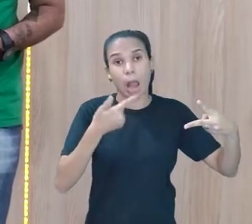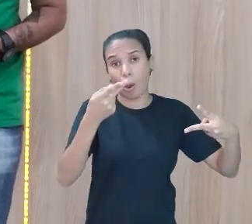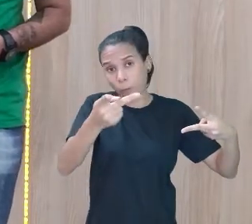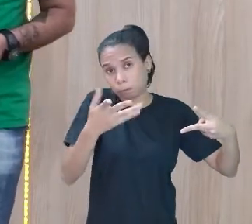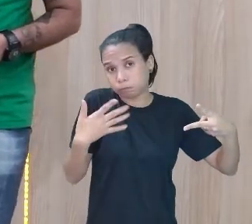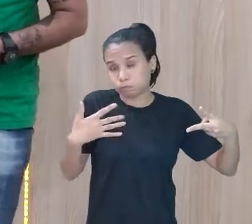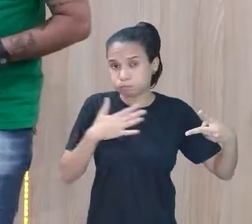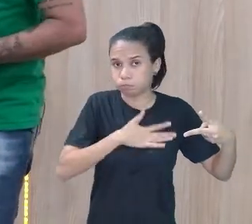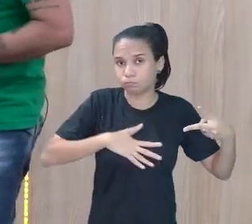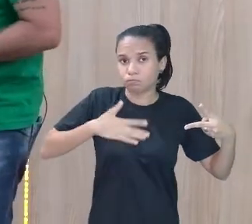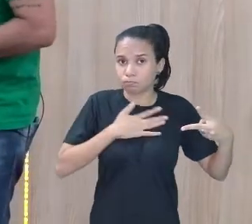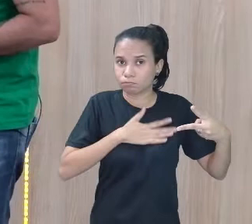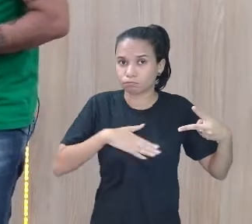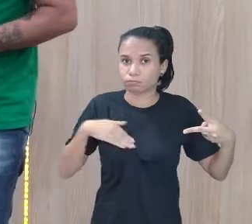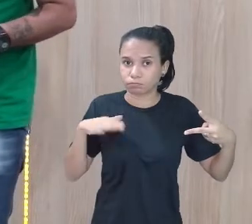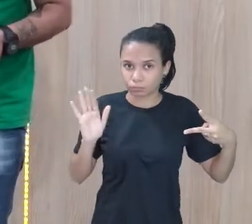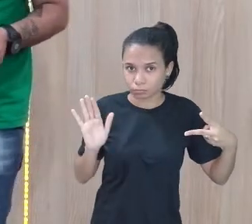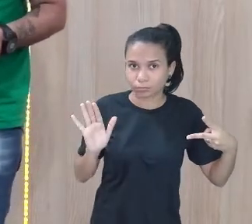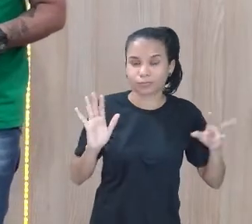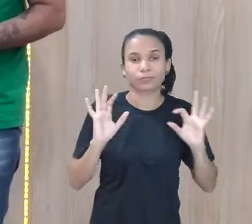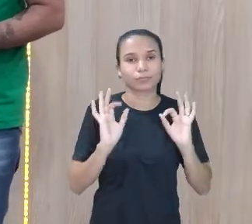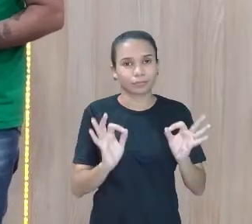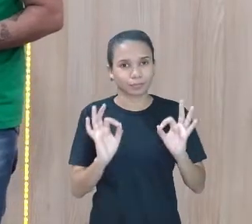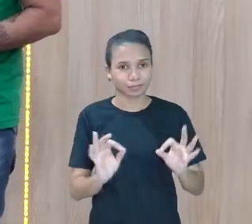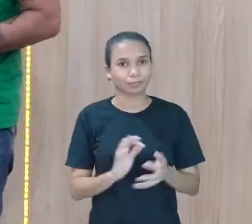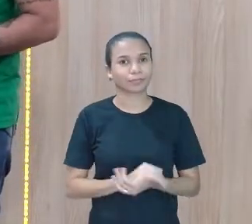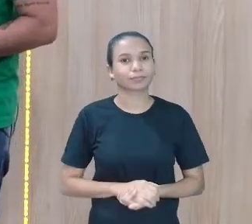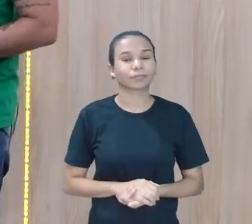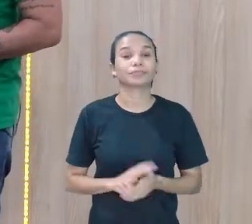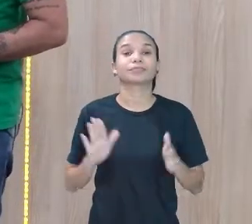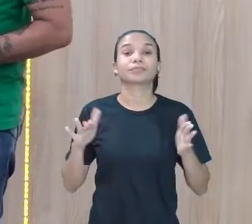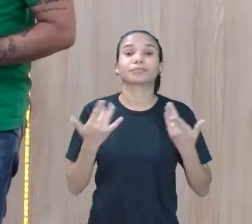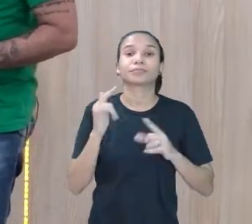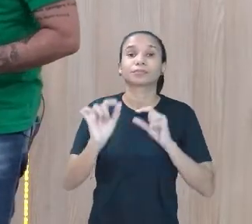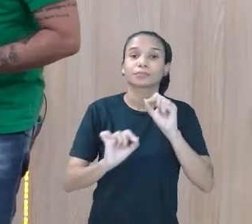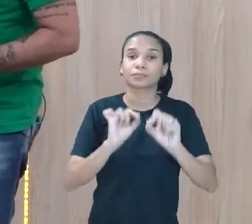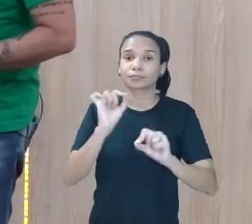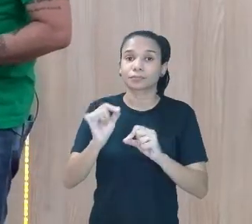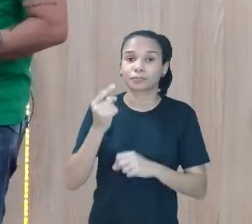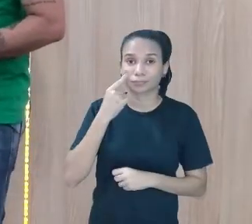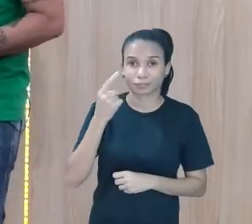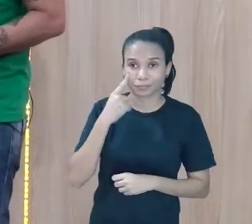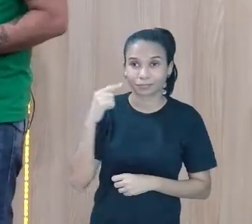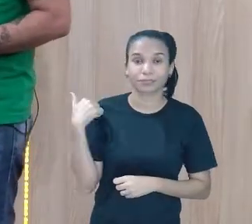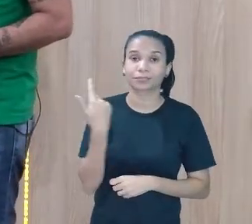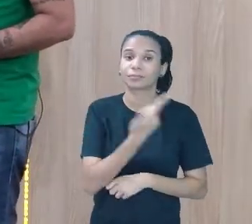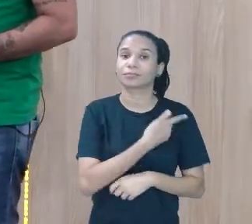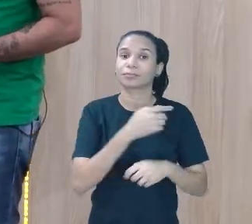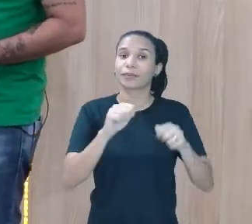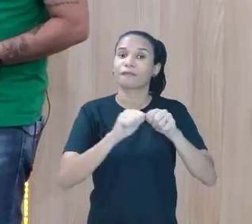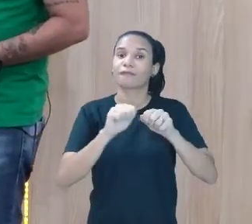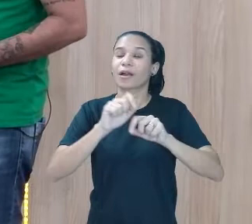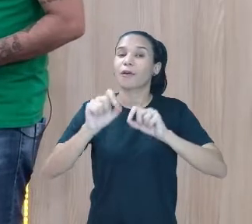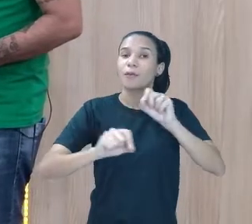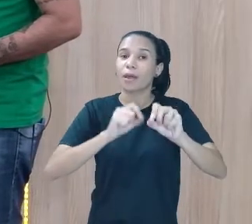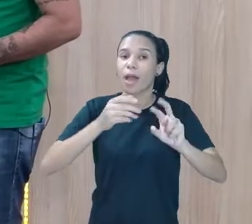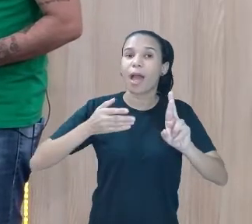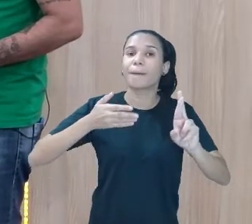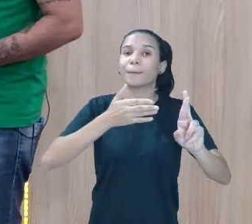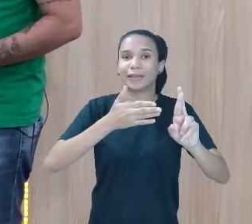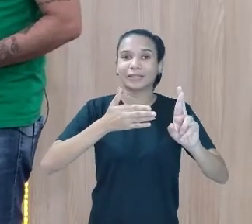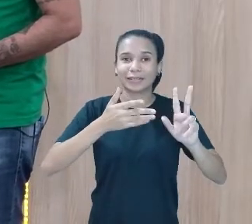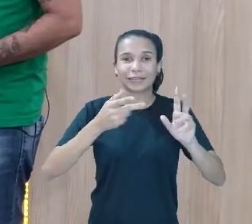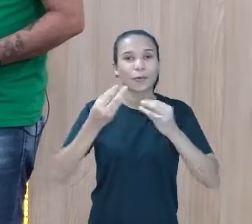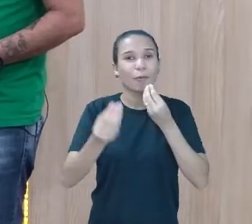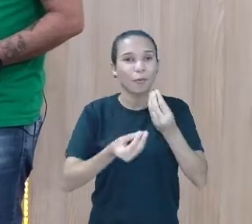técnicas você fica mais tranquilo em fazer. Então vejamos aqui. A gente vai fazer essa